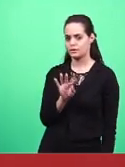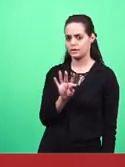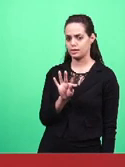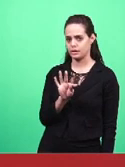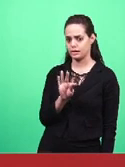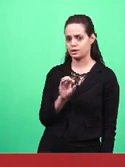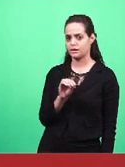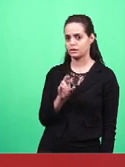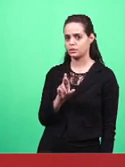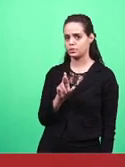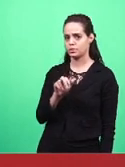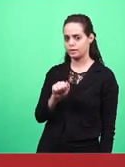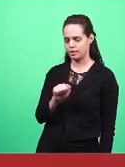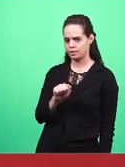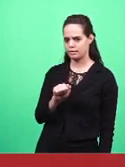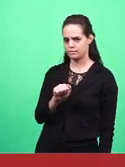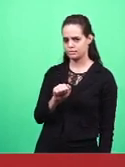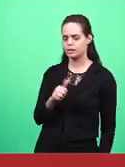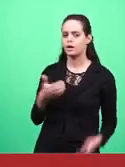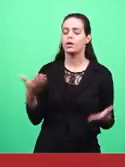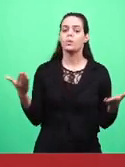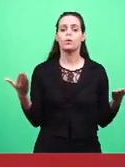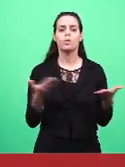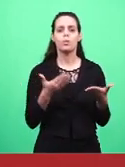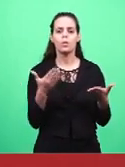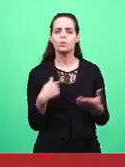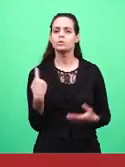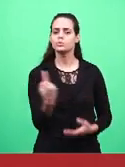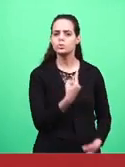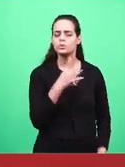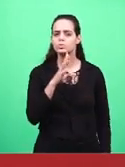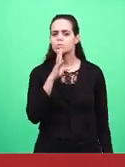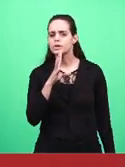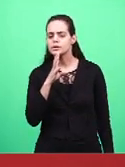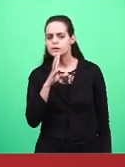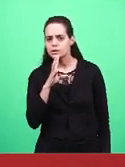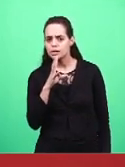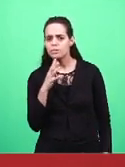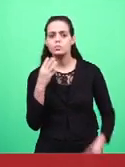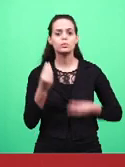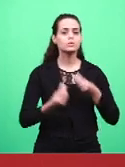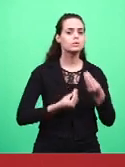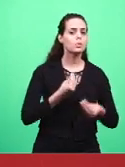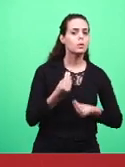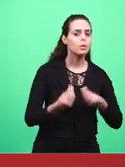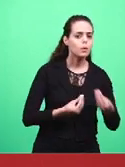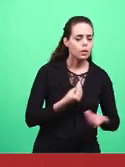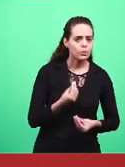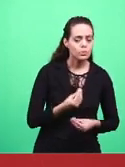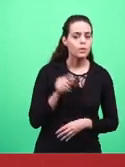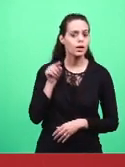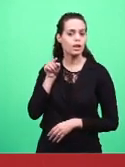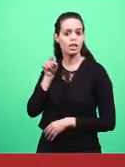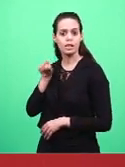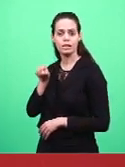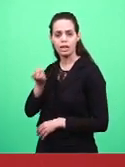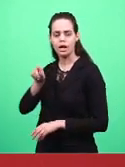China, made lá não. Lá, a maioria dos produtos é tudo em